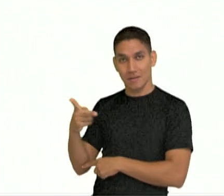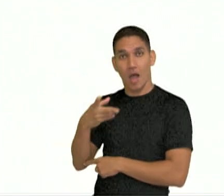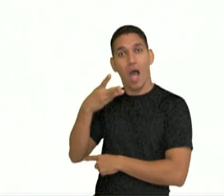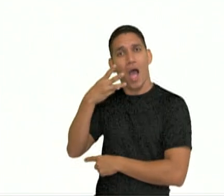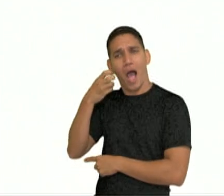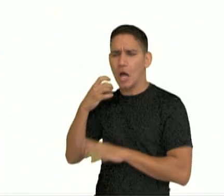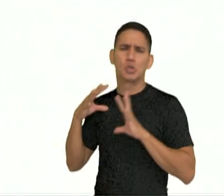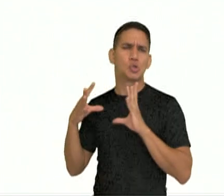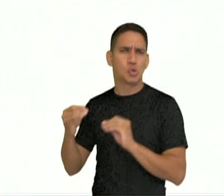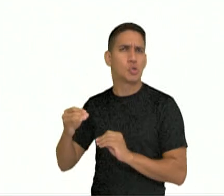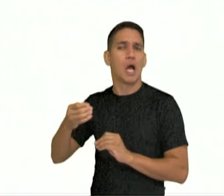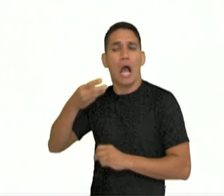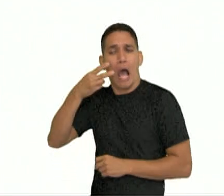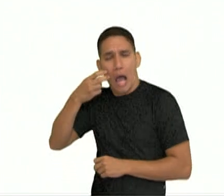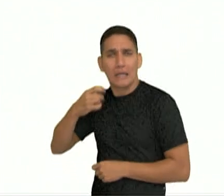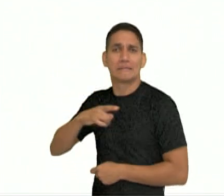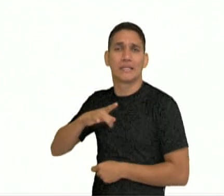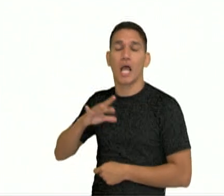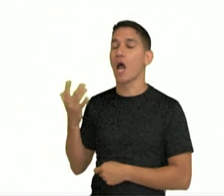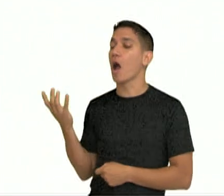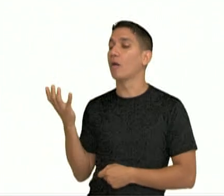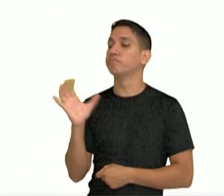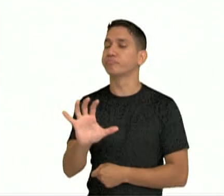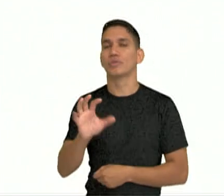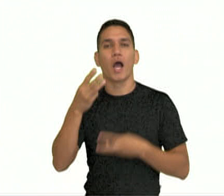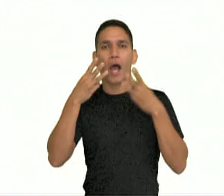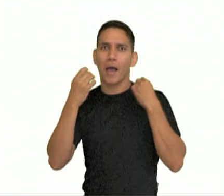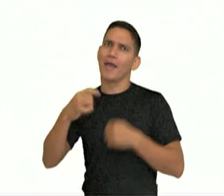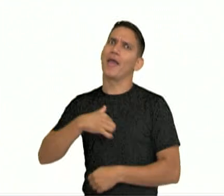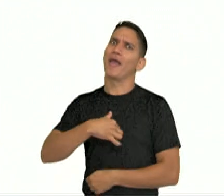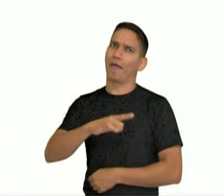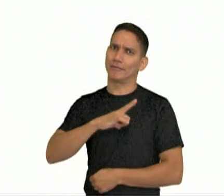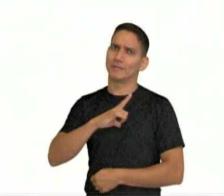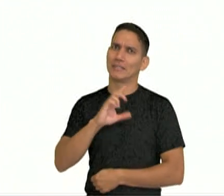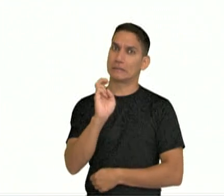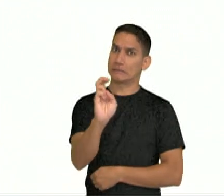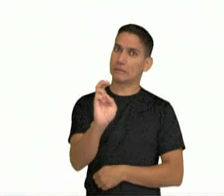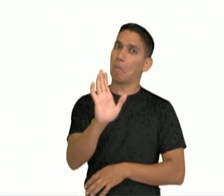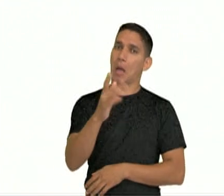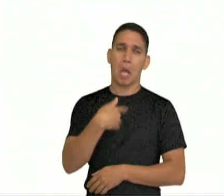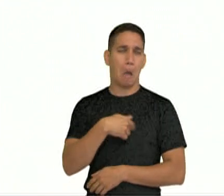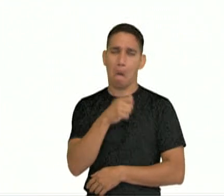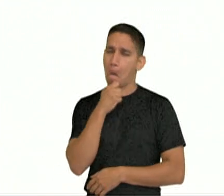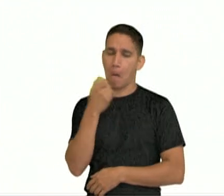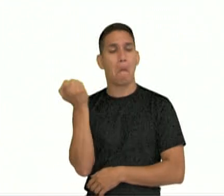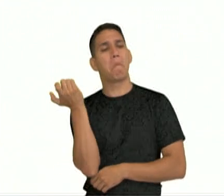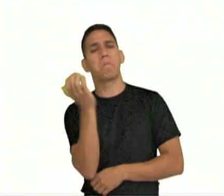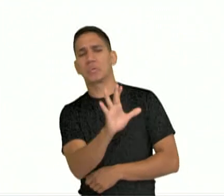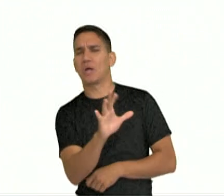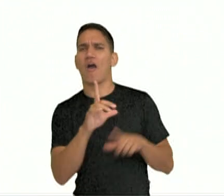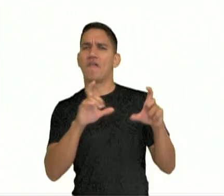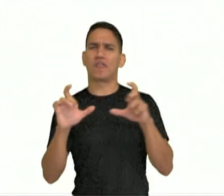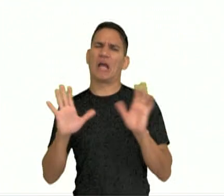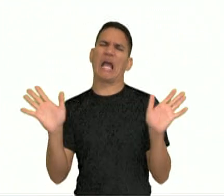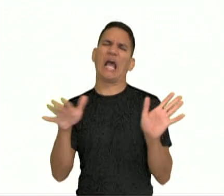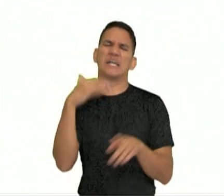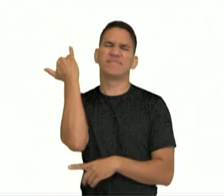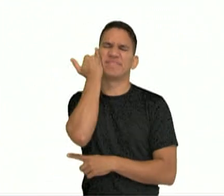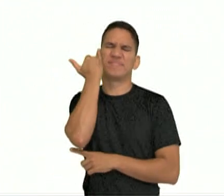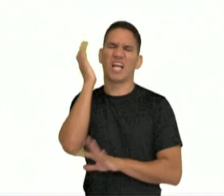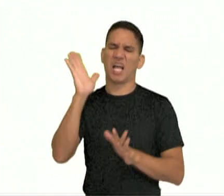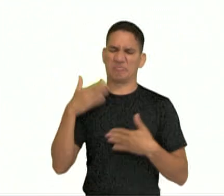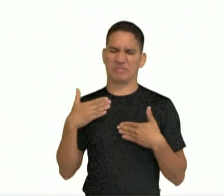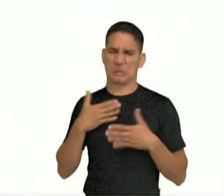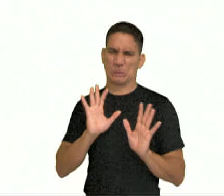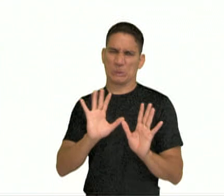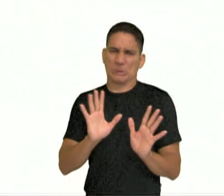mundo que tem gato adora postar foto do gato. Eu tenho 5 gatos, mas eu não posto, não. Sou preguiçoso para postar foto, nem minha, às vezes,